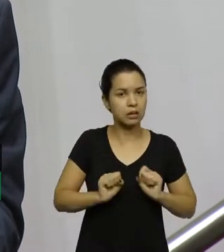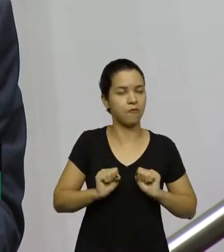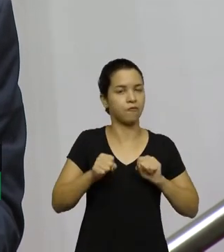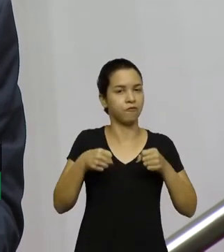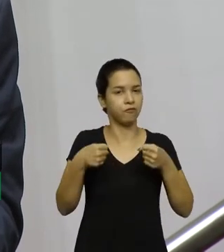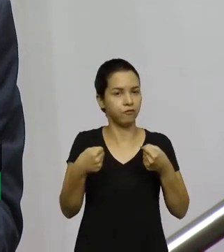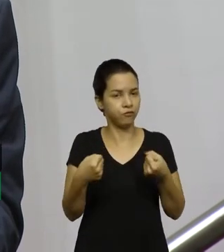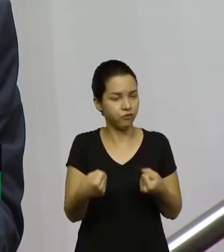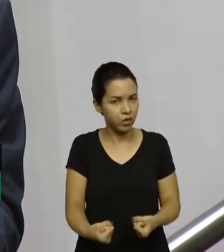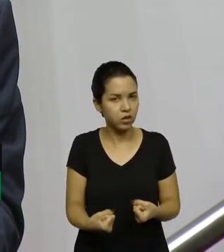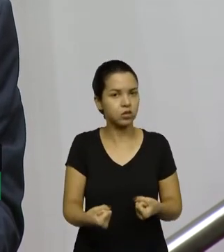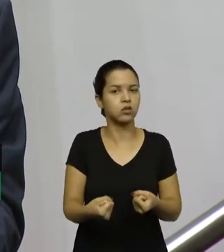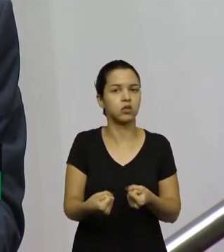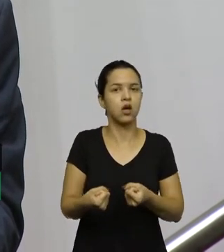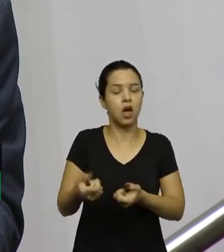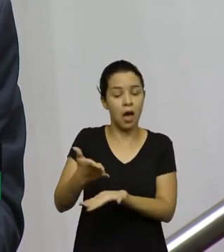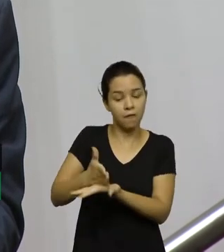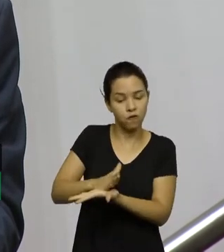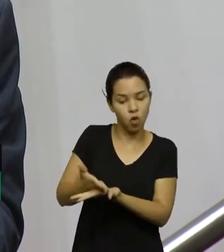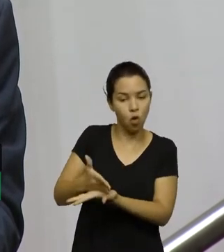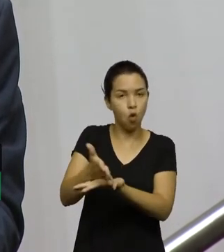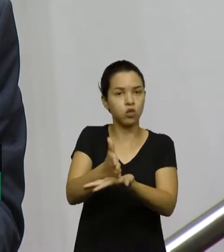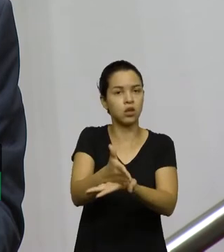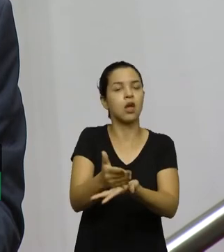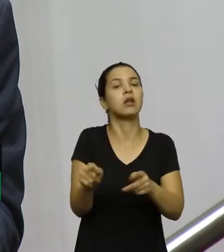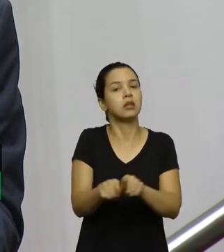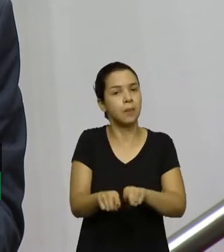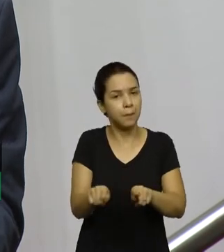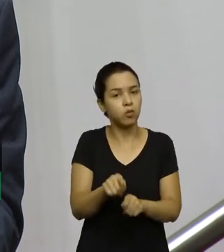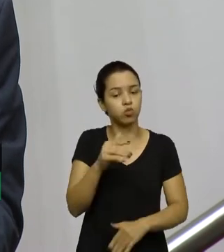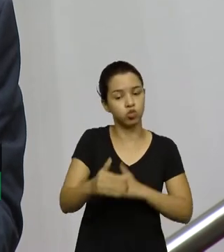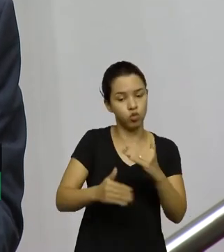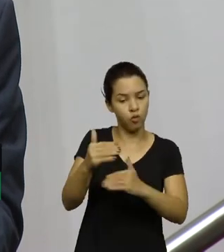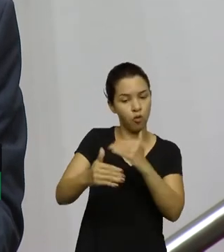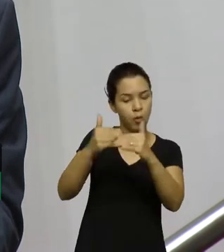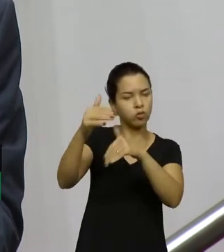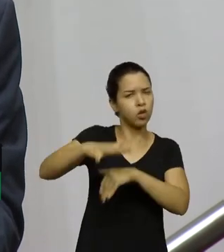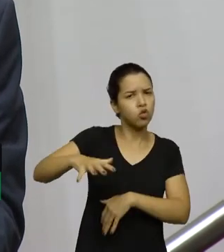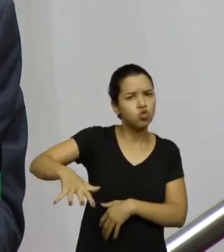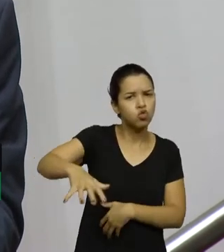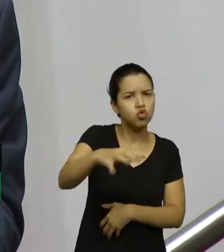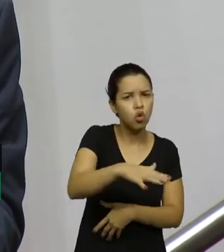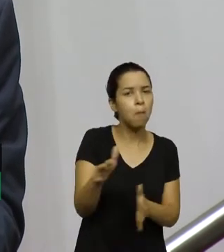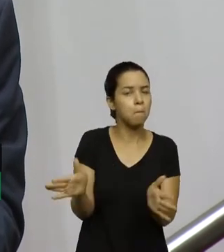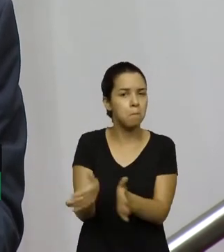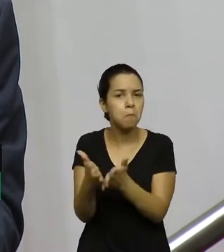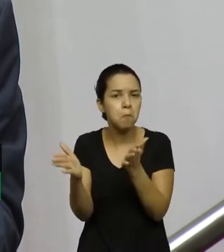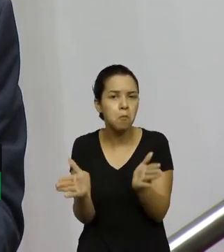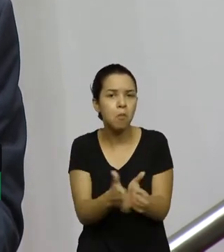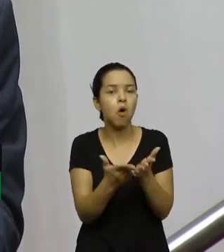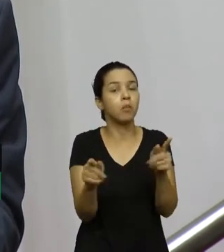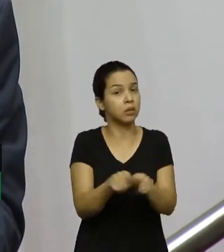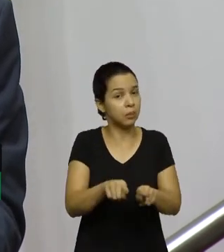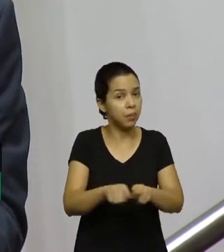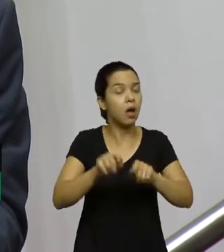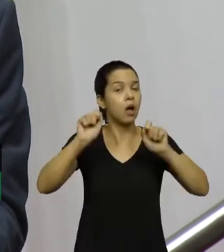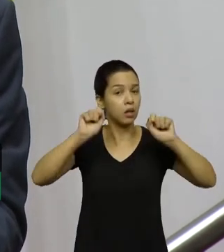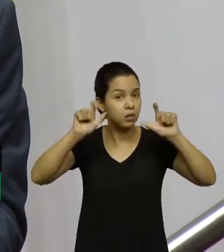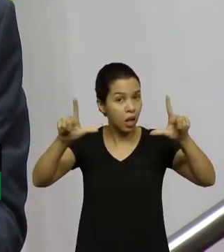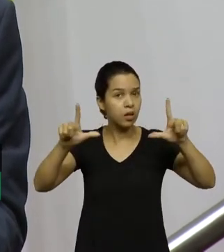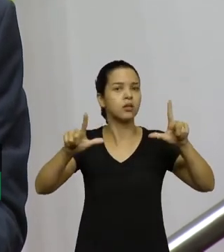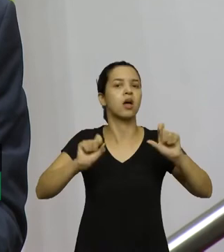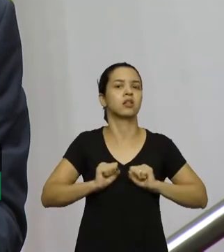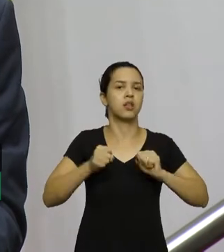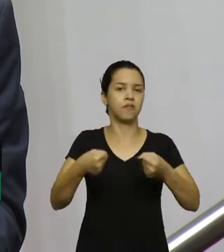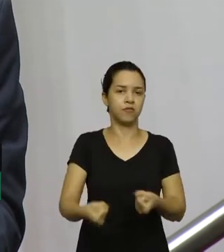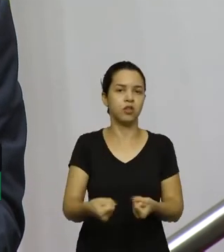nossas fronteiras, o desenvolvimento das regiões mais pobres e sempre alerta à defesa da